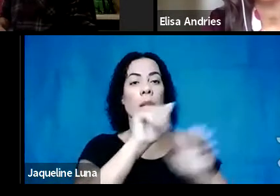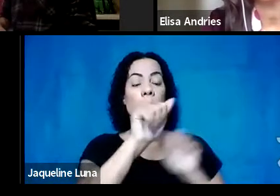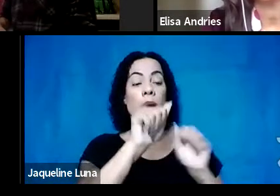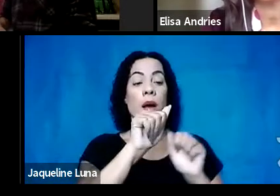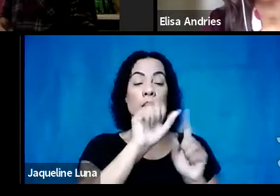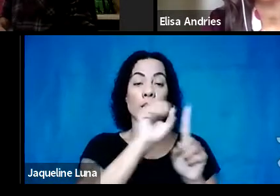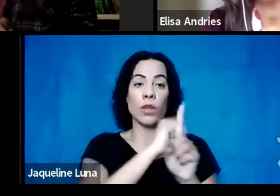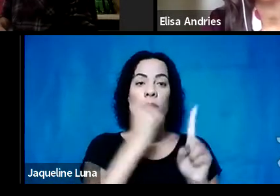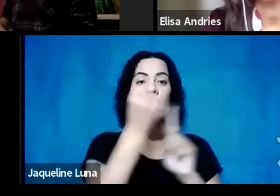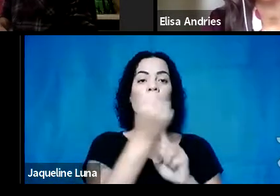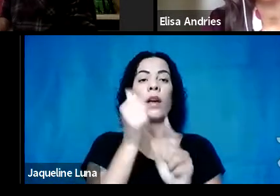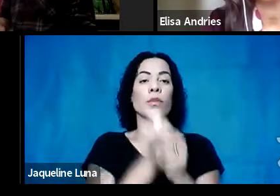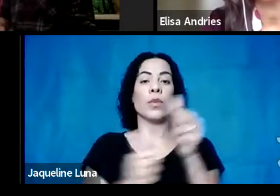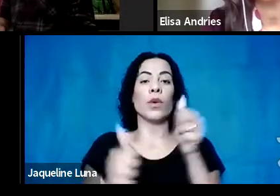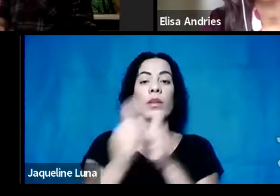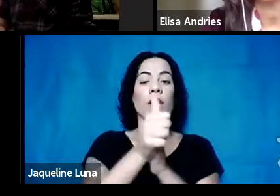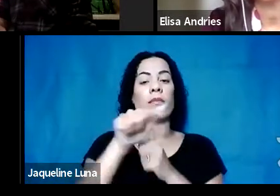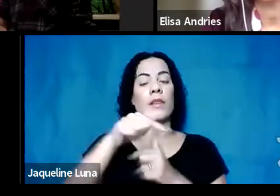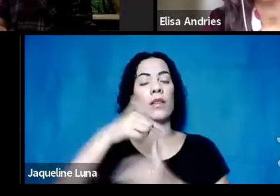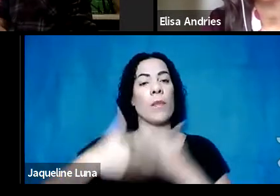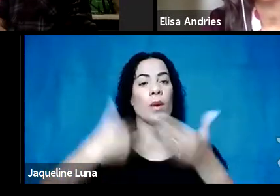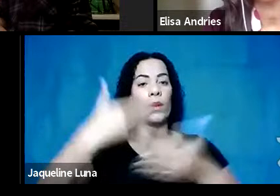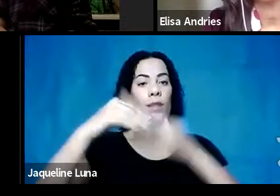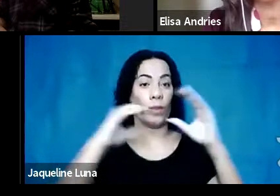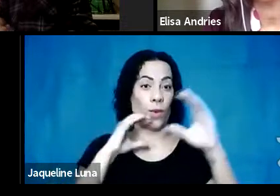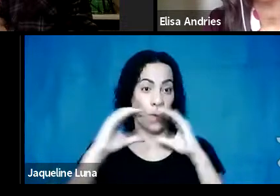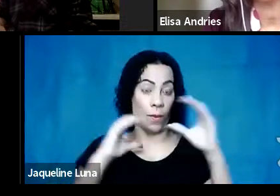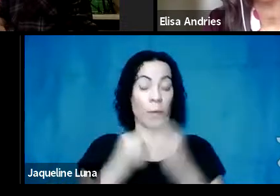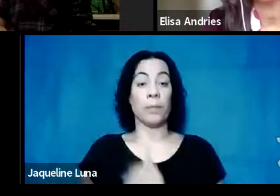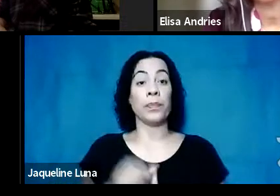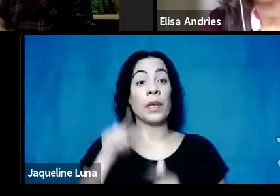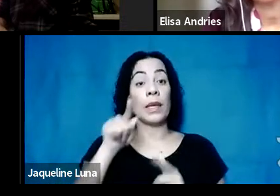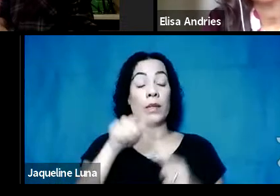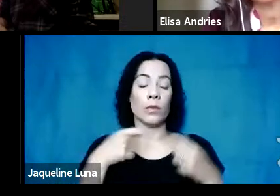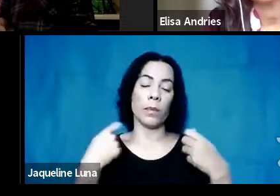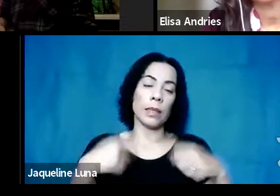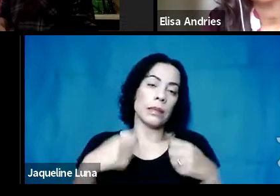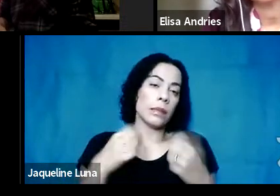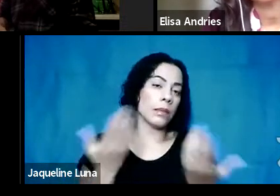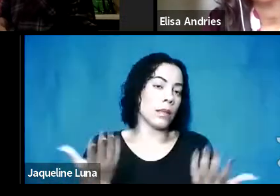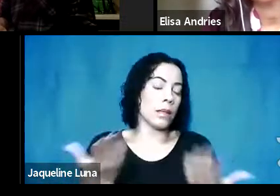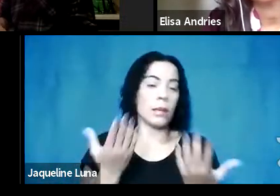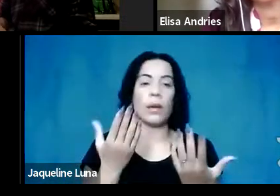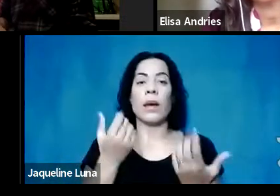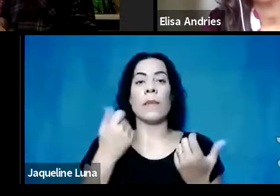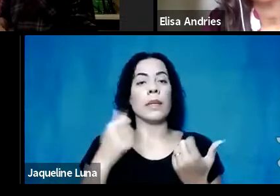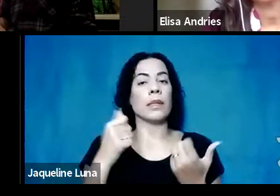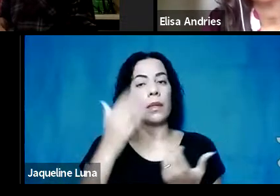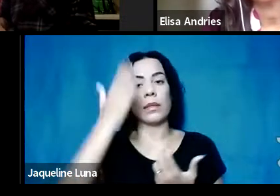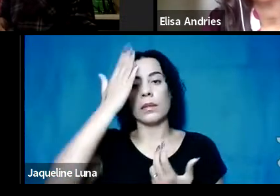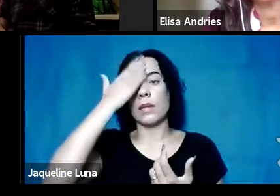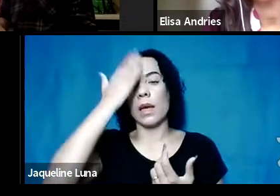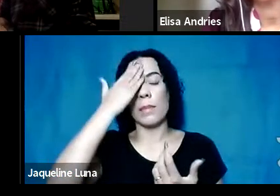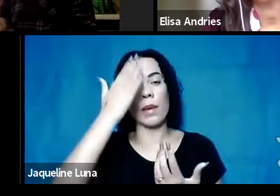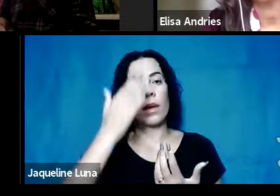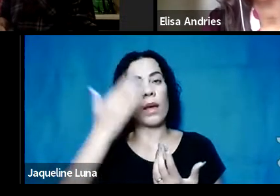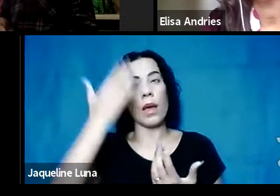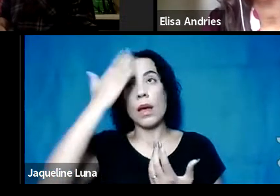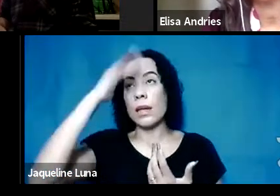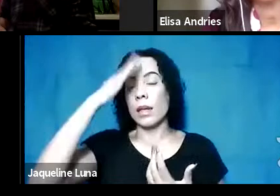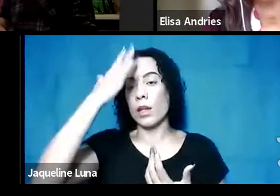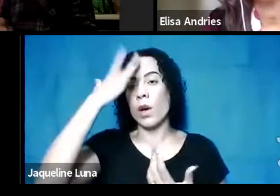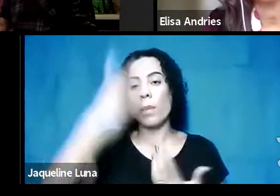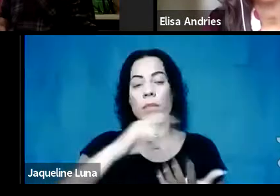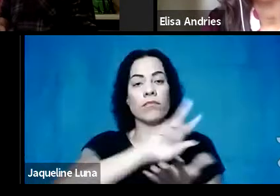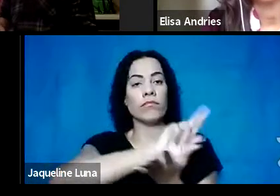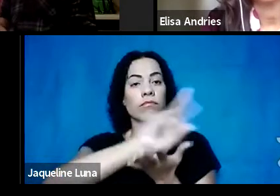protagonista num processo de comunicação. Isso exige, naturalmente, acolher a diversidade de vozes. Então, a